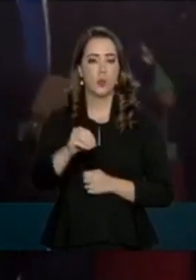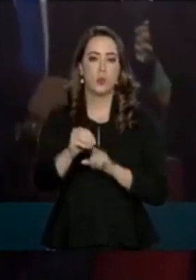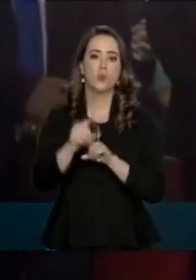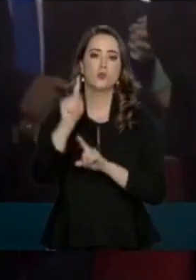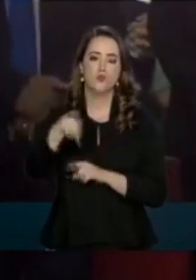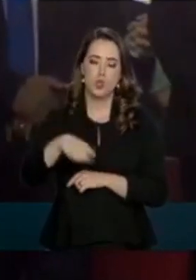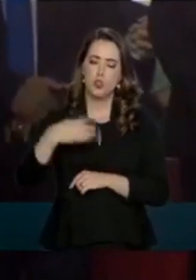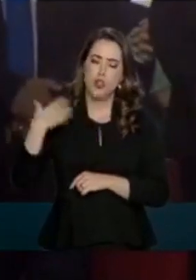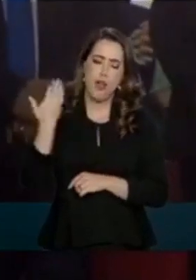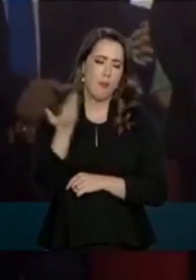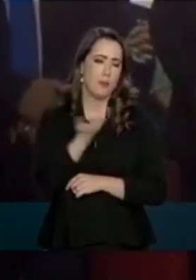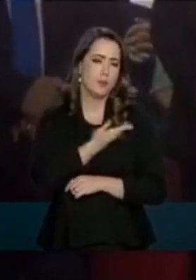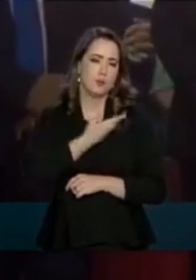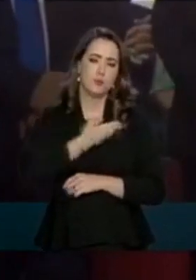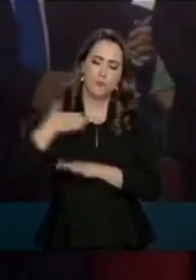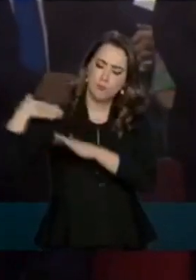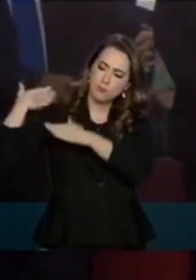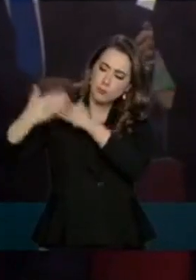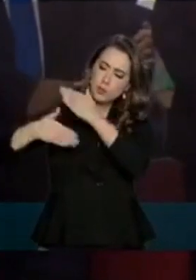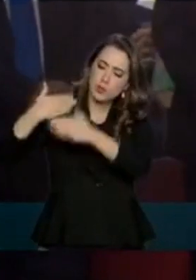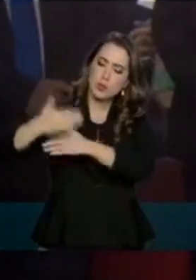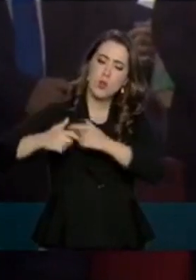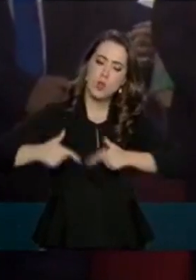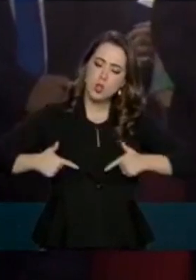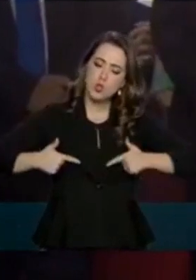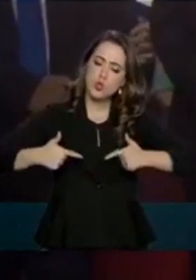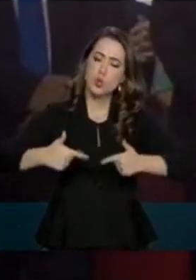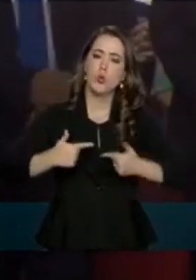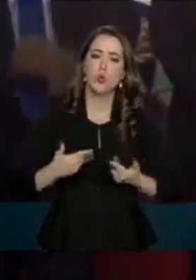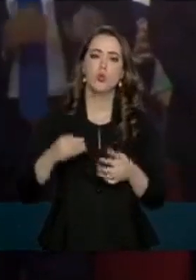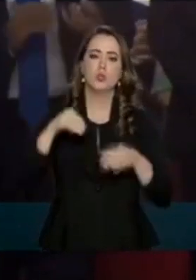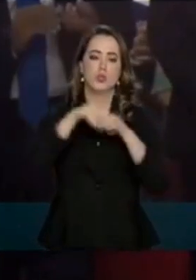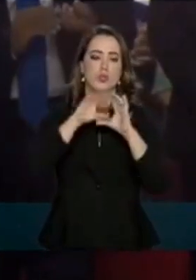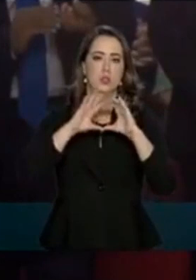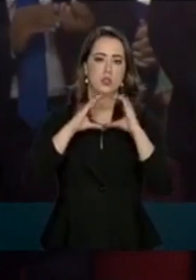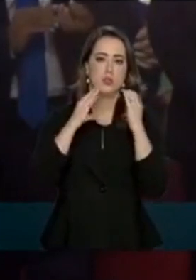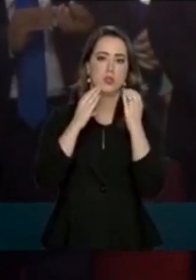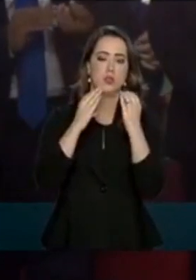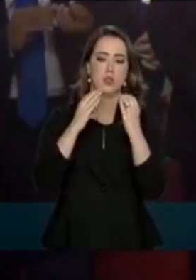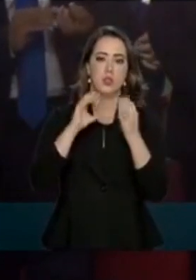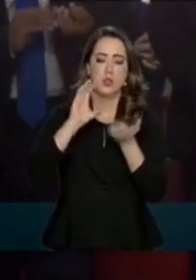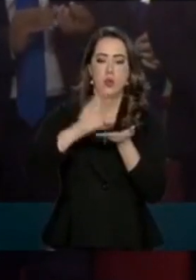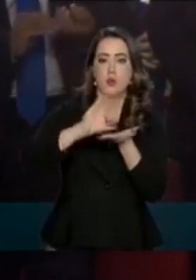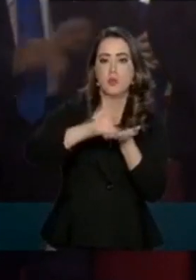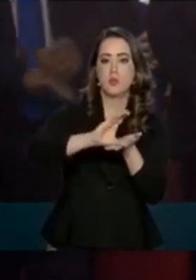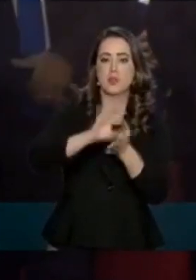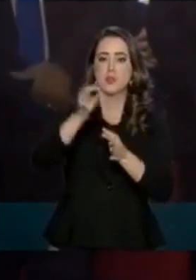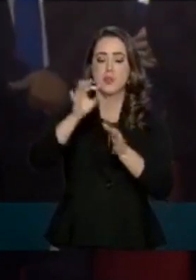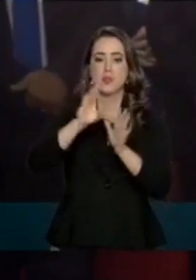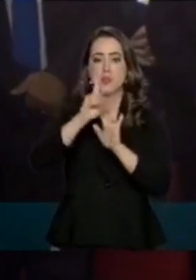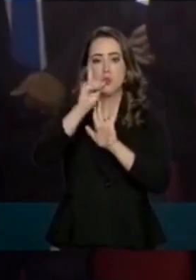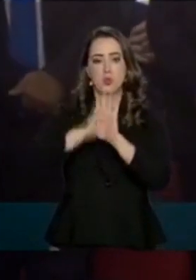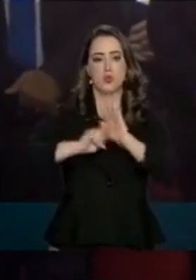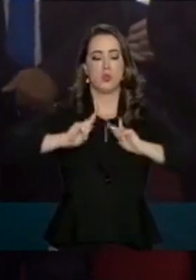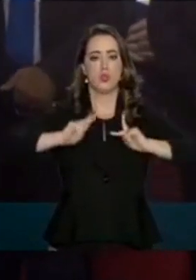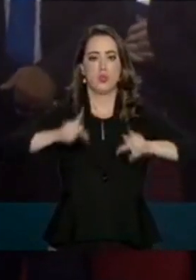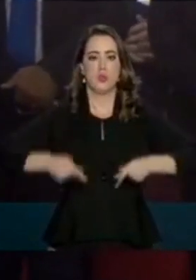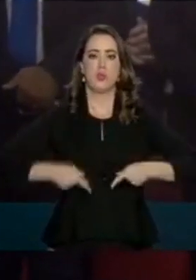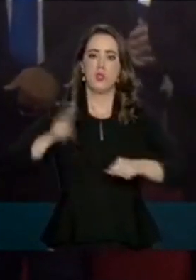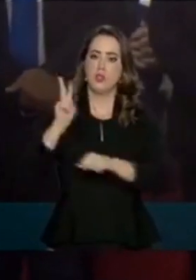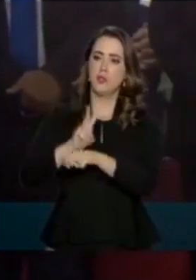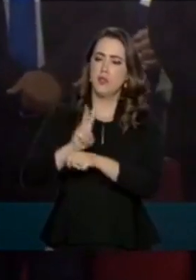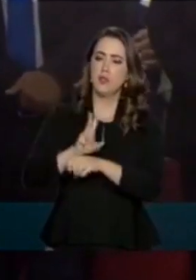meu velho companheiro de lutas na Comissão de Direitos Humanos na defesa